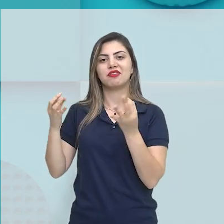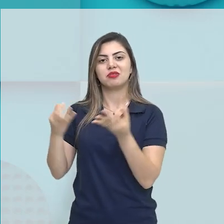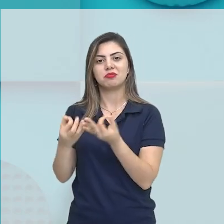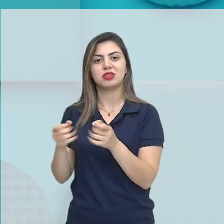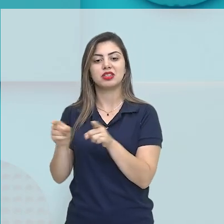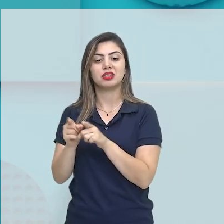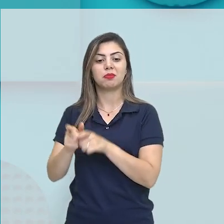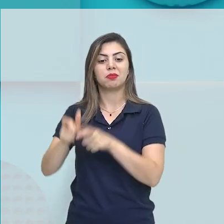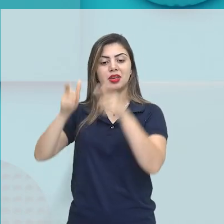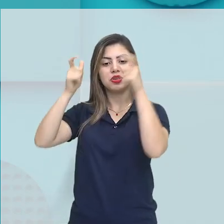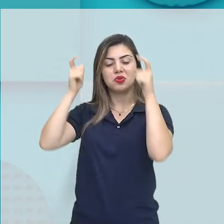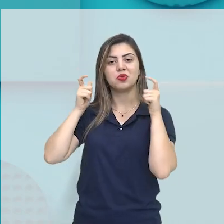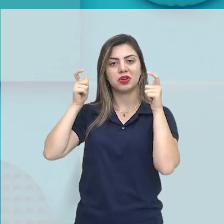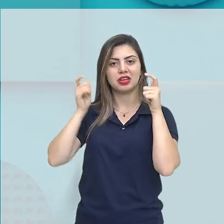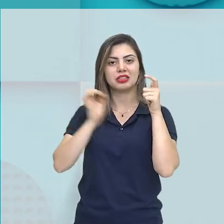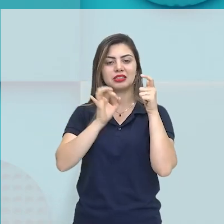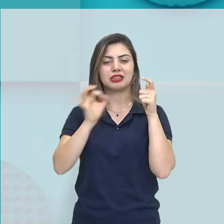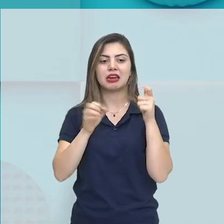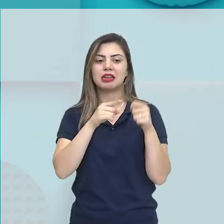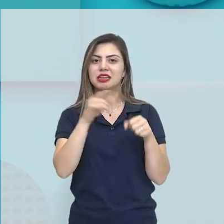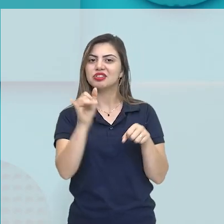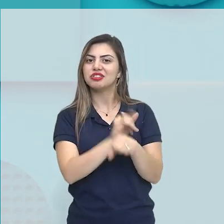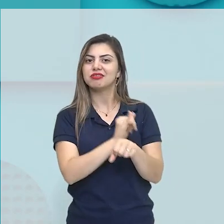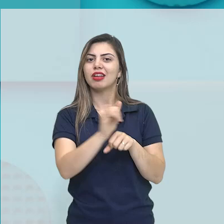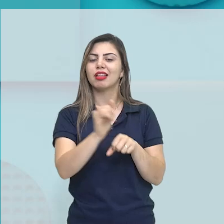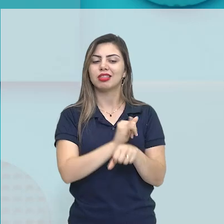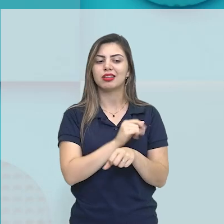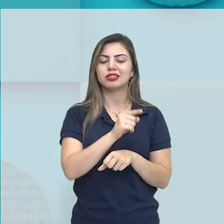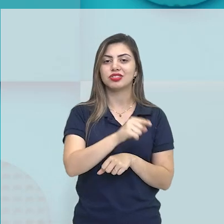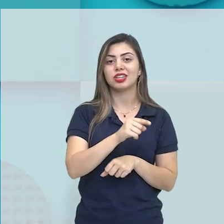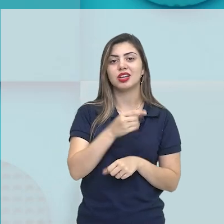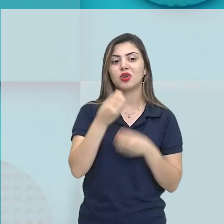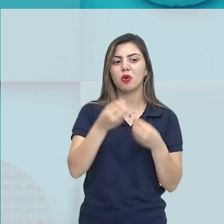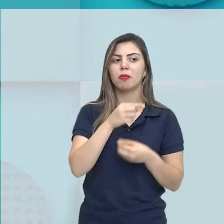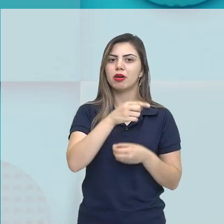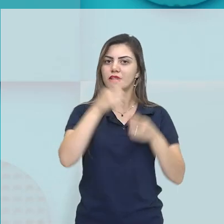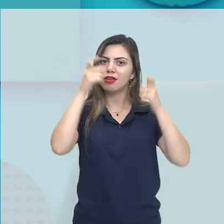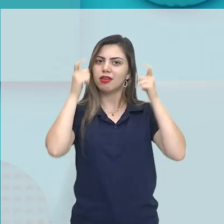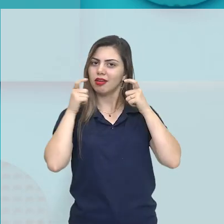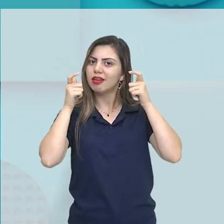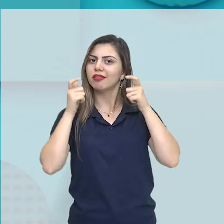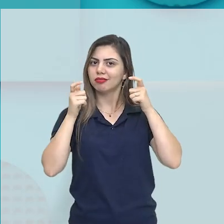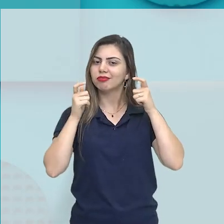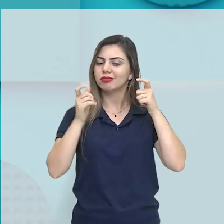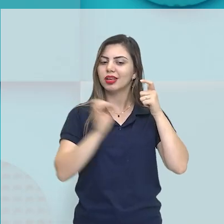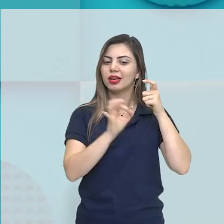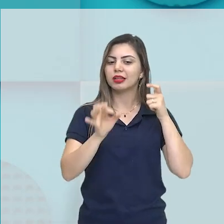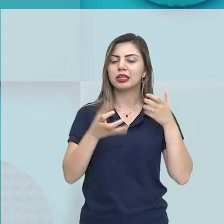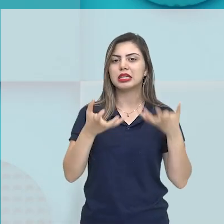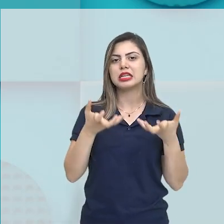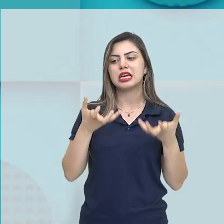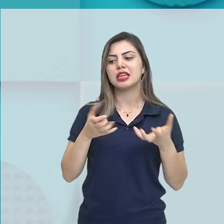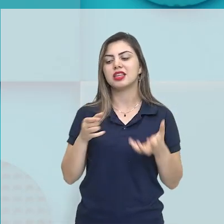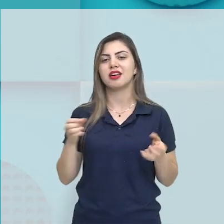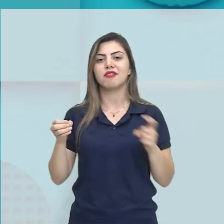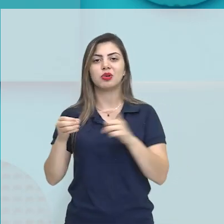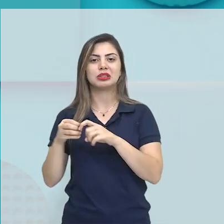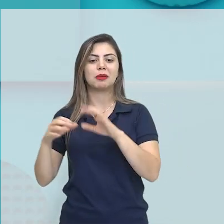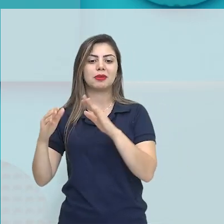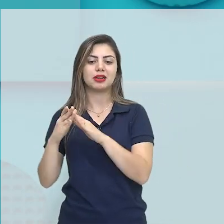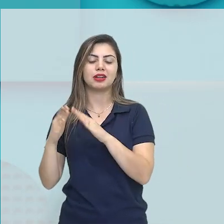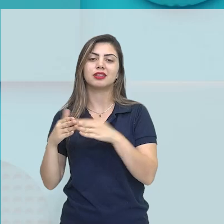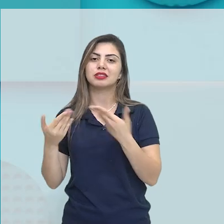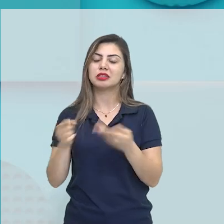rei, né? Astúcia, aliás, ele era o rei de Ítaca. Astúcia, a busca pelo lar e pela justiça, são